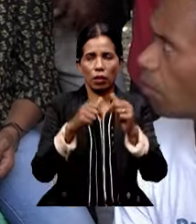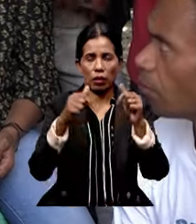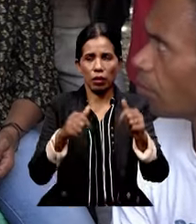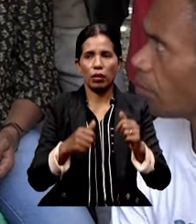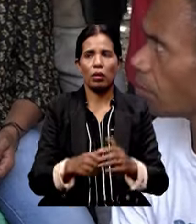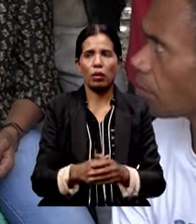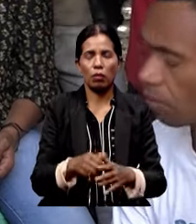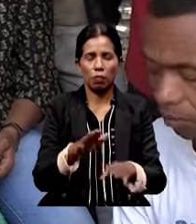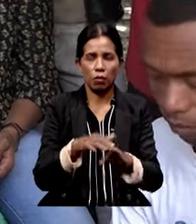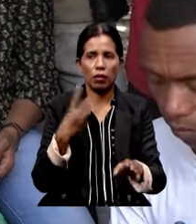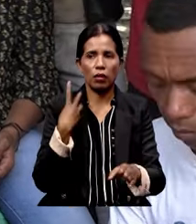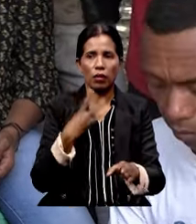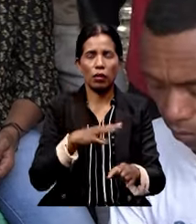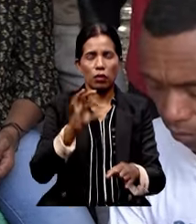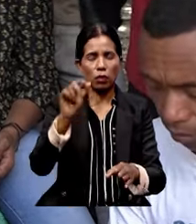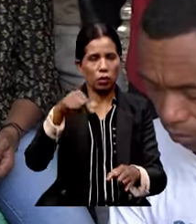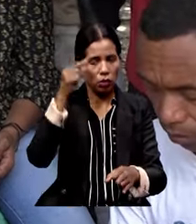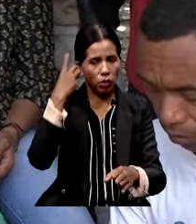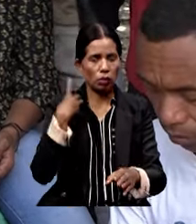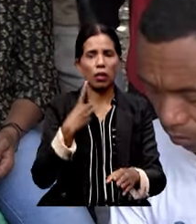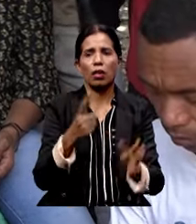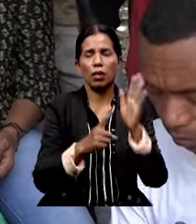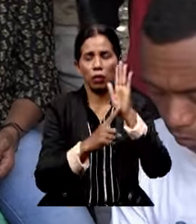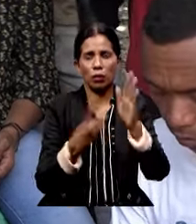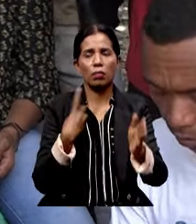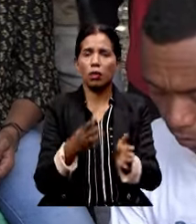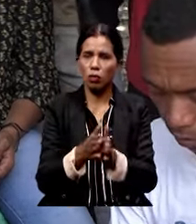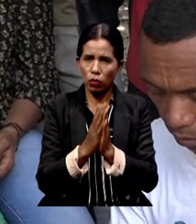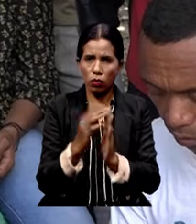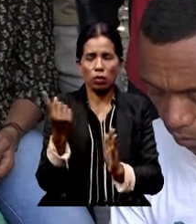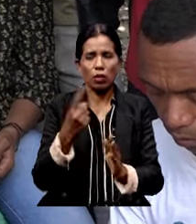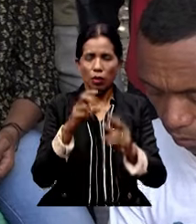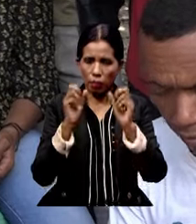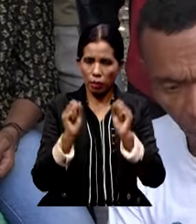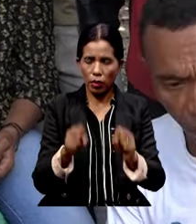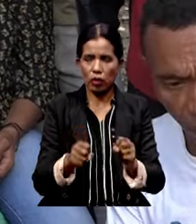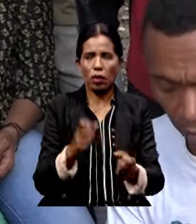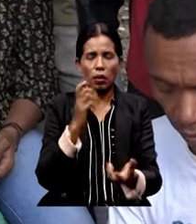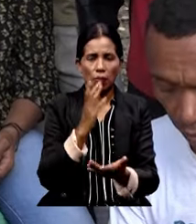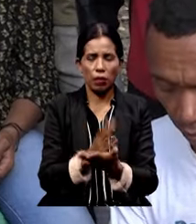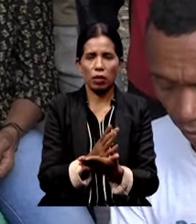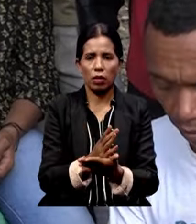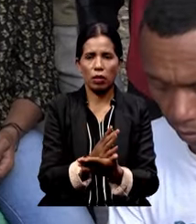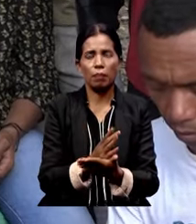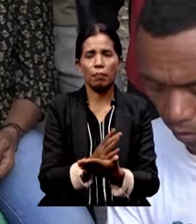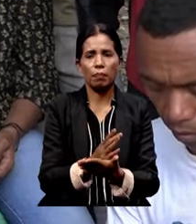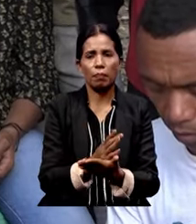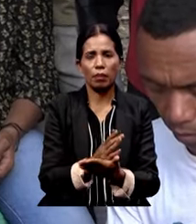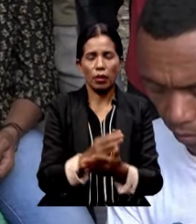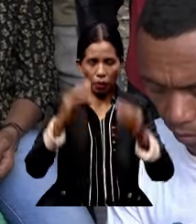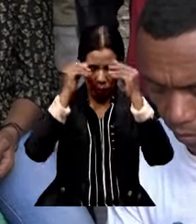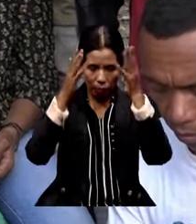panu a mi kada nunu governo a mi tingi hatona pati a mi exigensi. Bele, apara ba